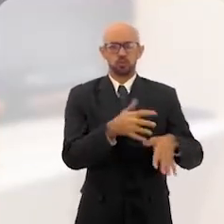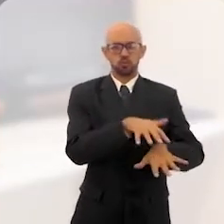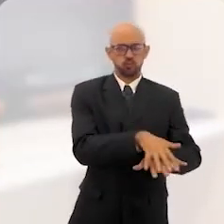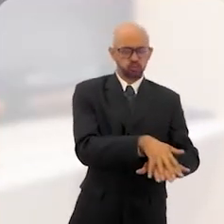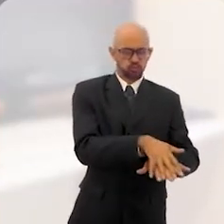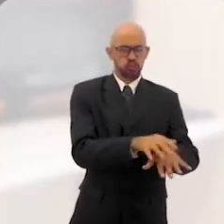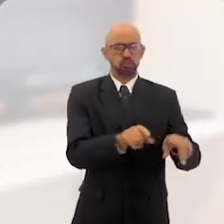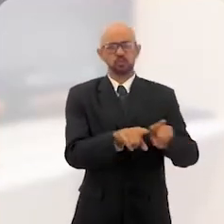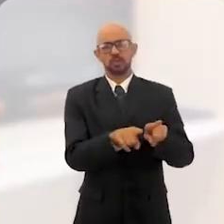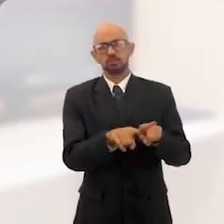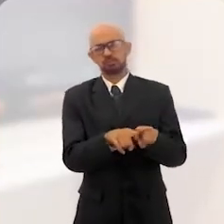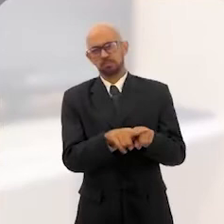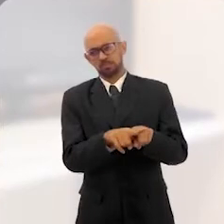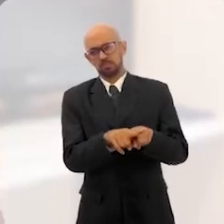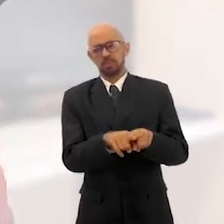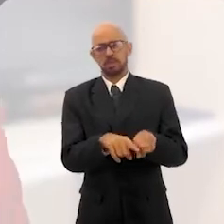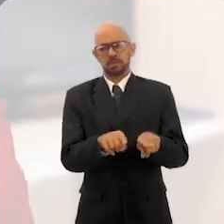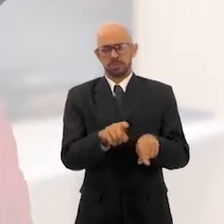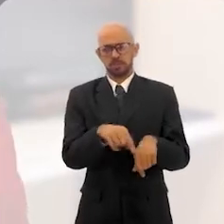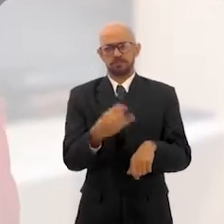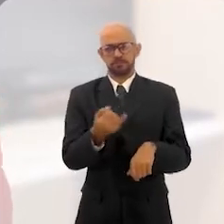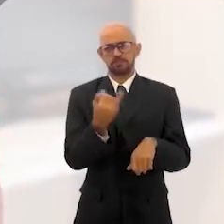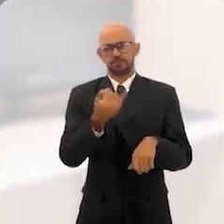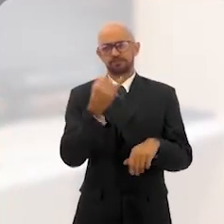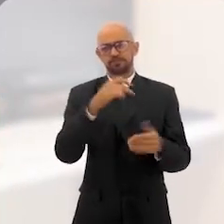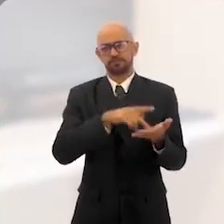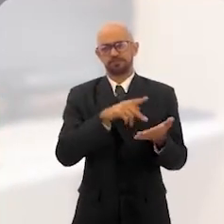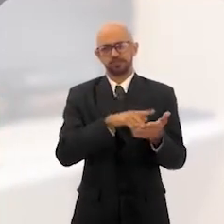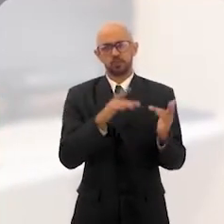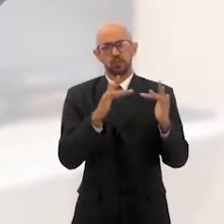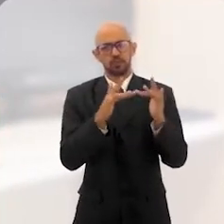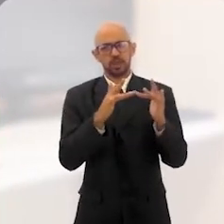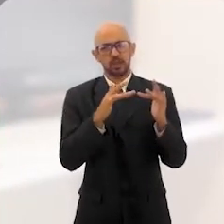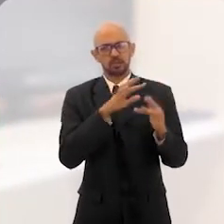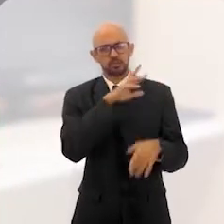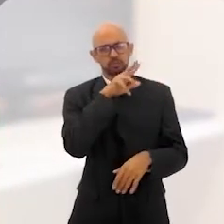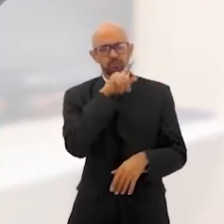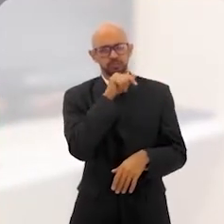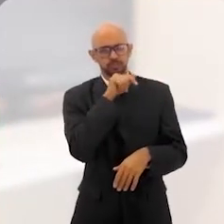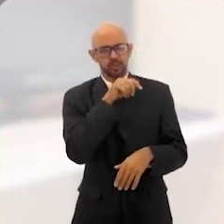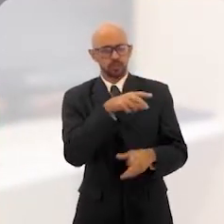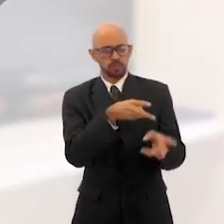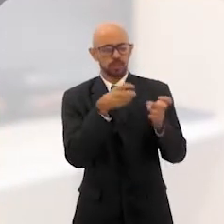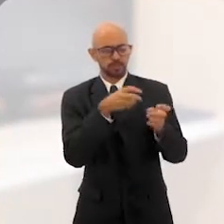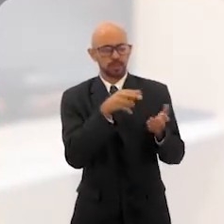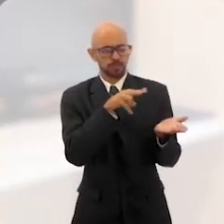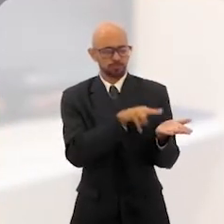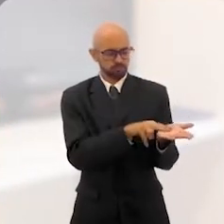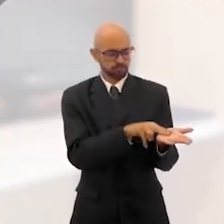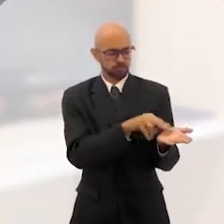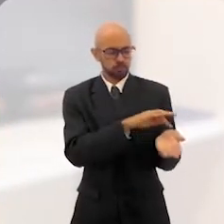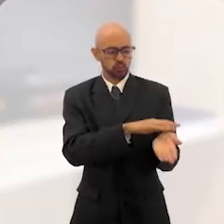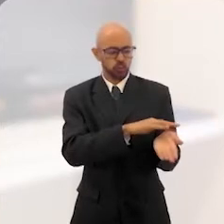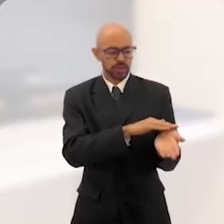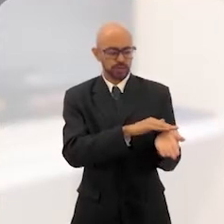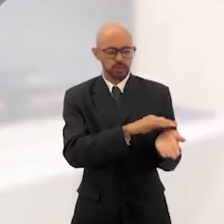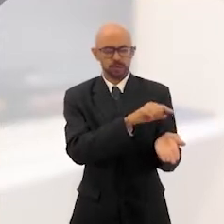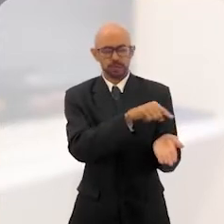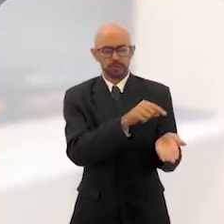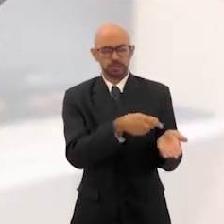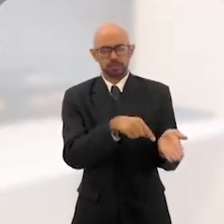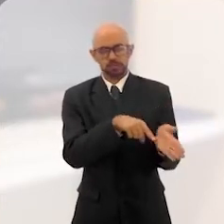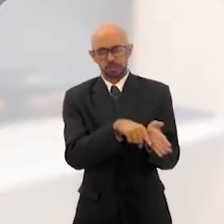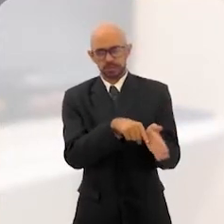inclusiva, na inclusão em educação. É muito importante realmente o contato com o animal. Pacientes, a gente vê aí pesquisas dizendo que